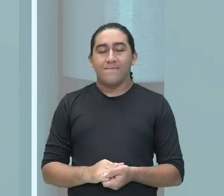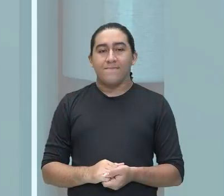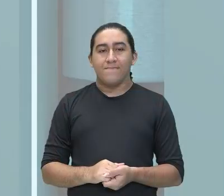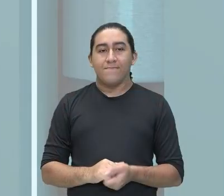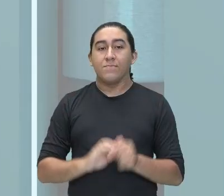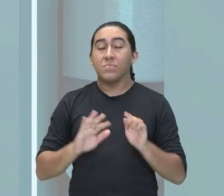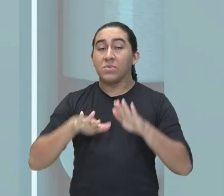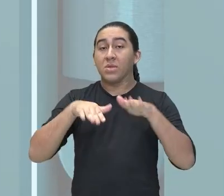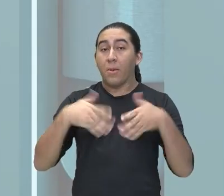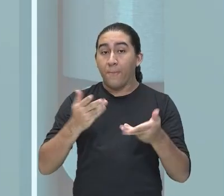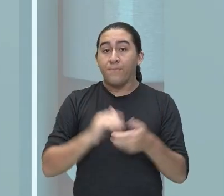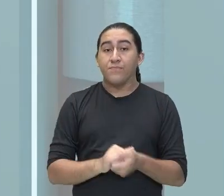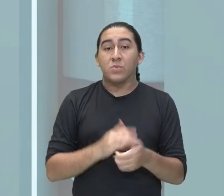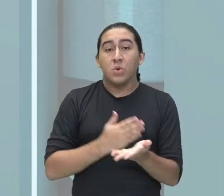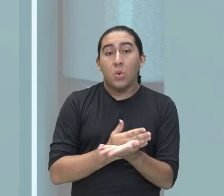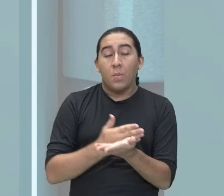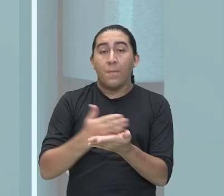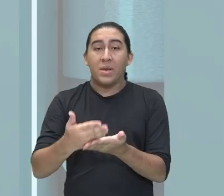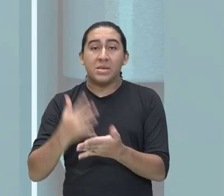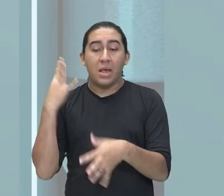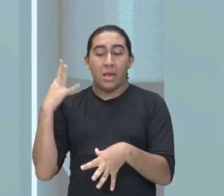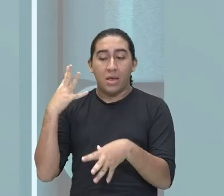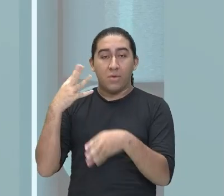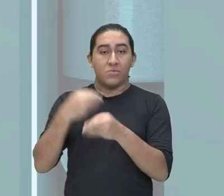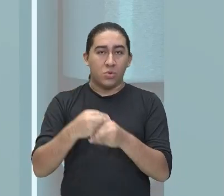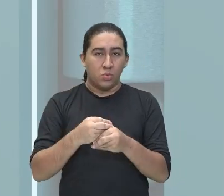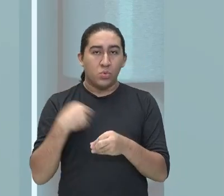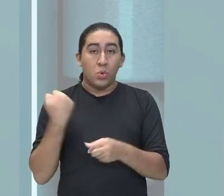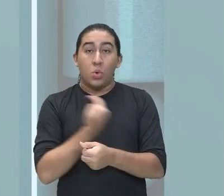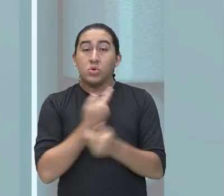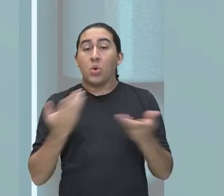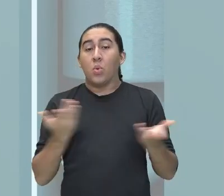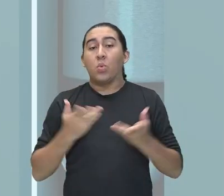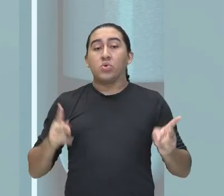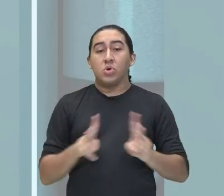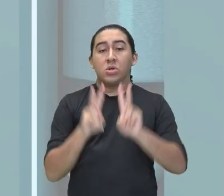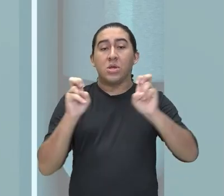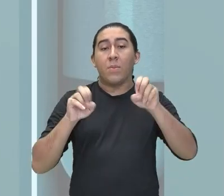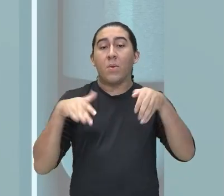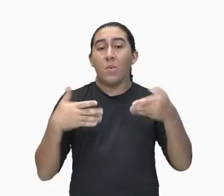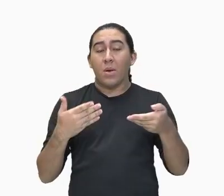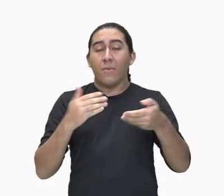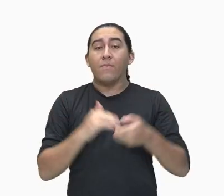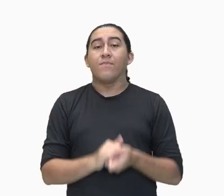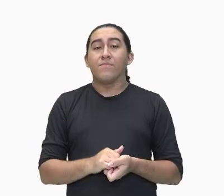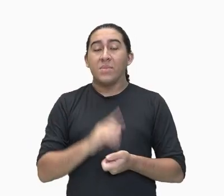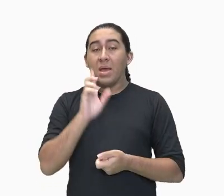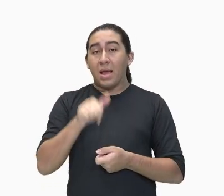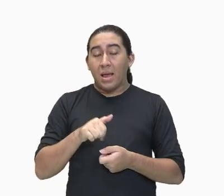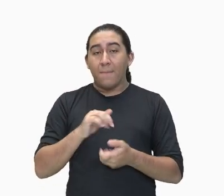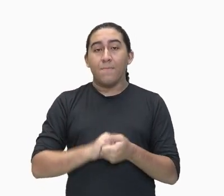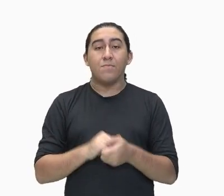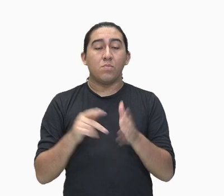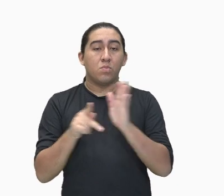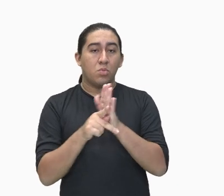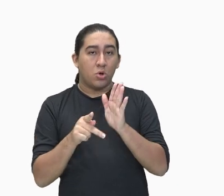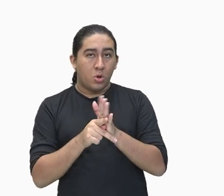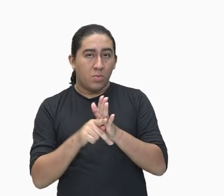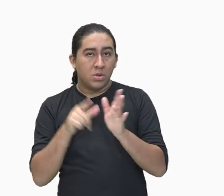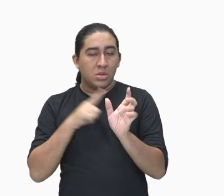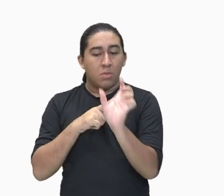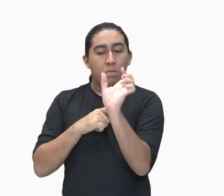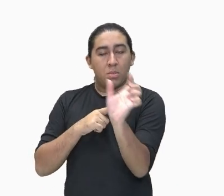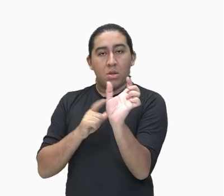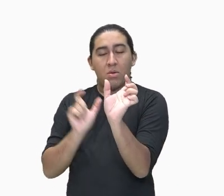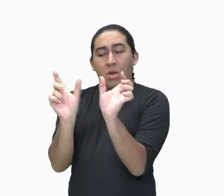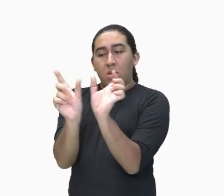Então, vamos começar a nossa revisão, falando sobre prefixo e sufixo, tá? Que é